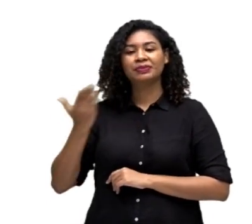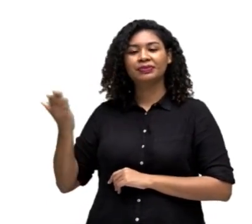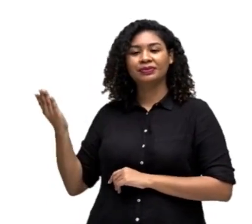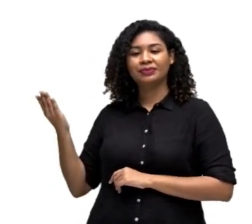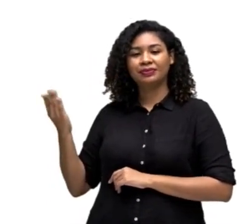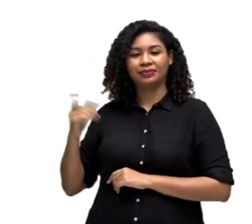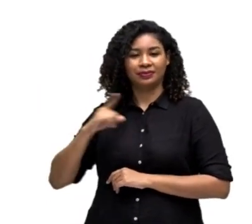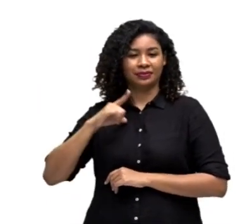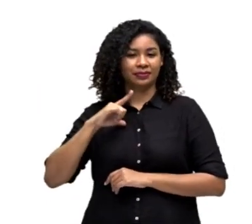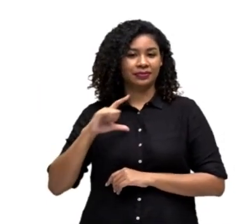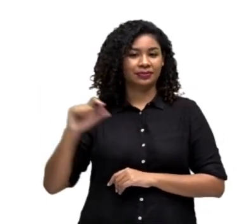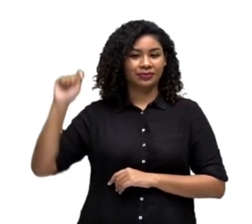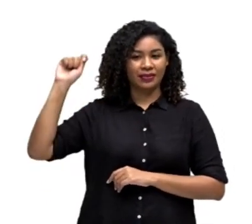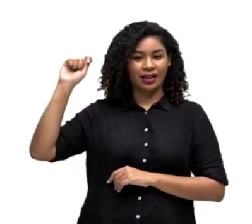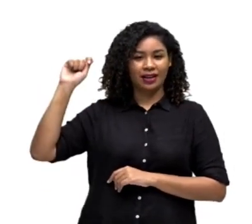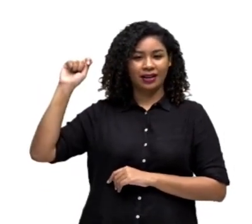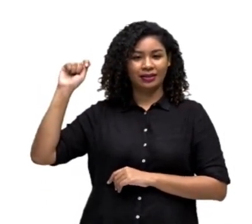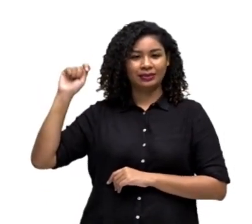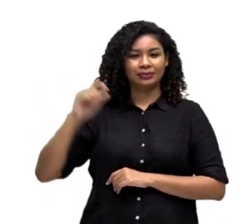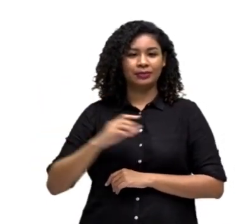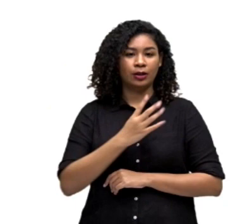aí inicialmente